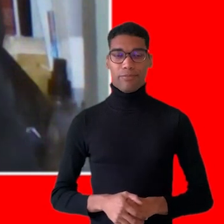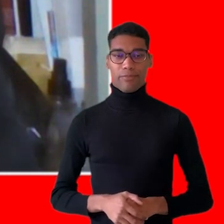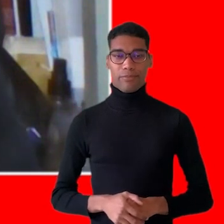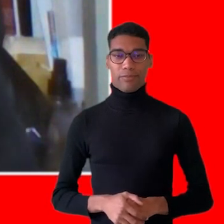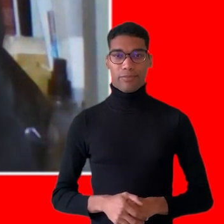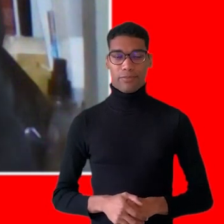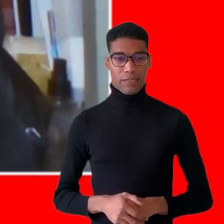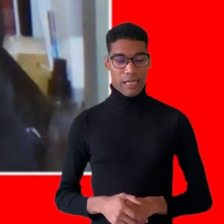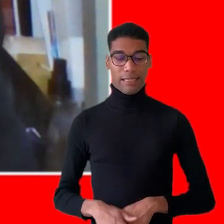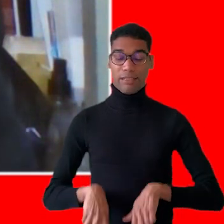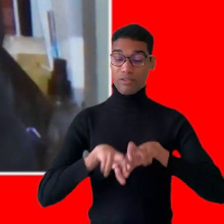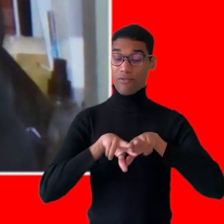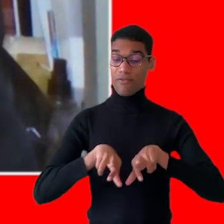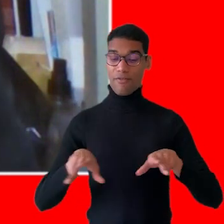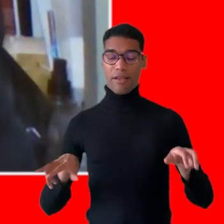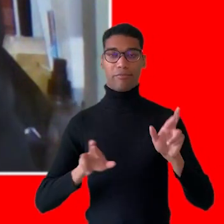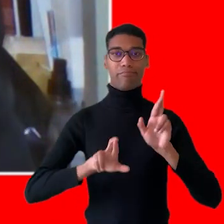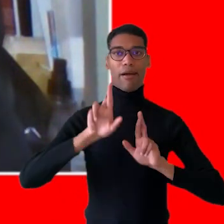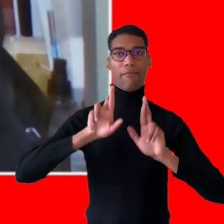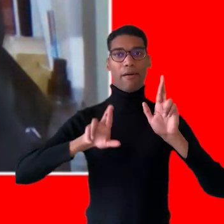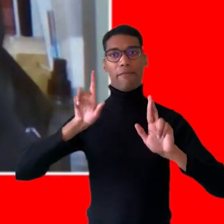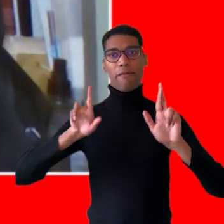ele é polietário,